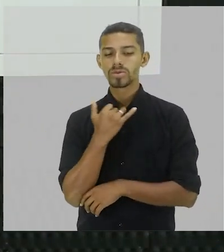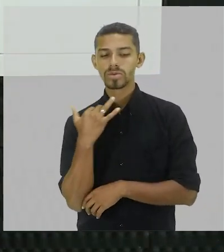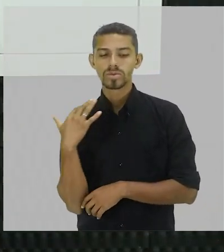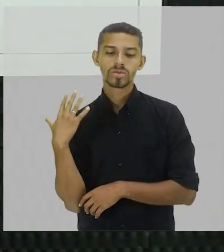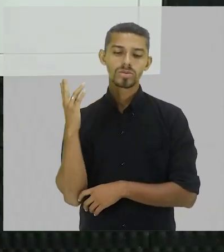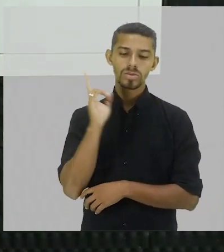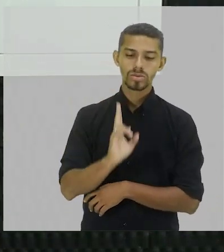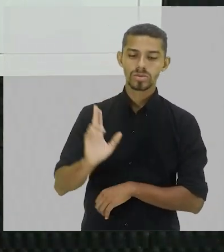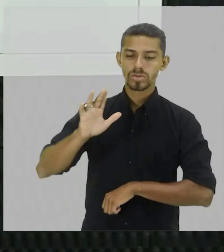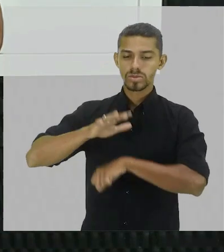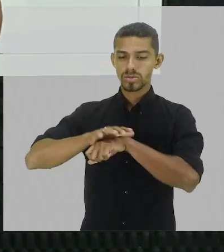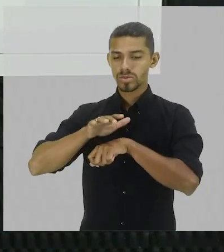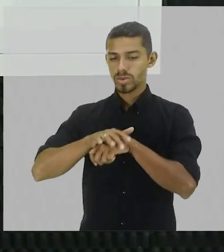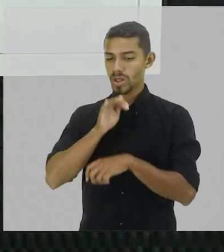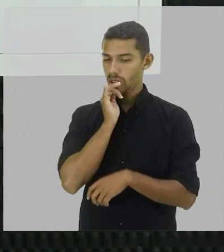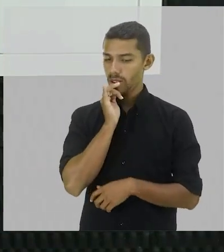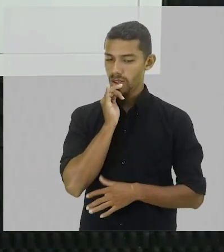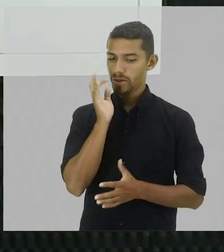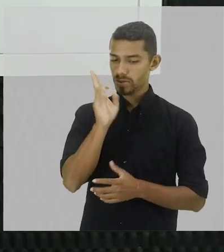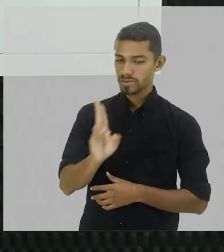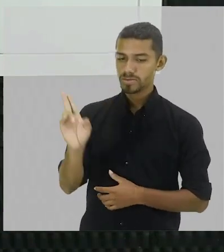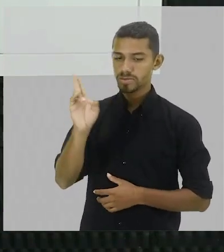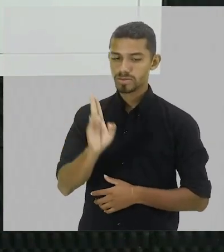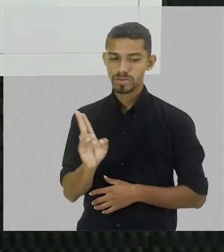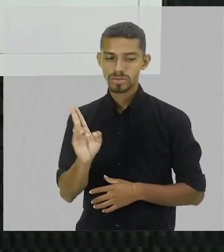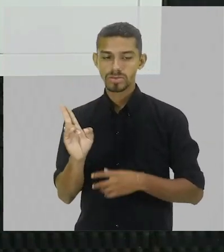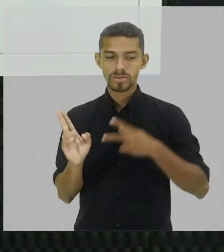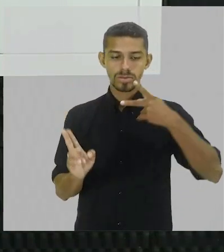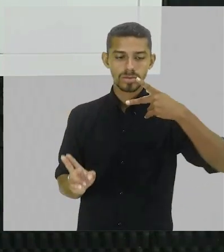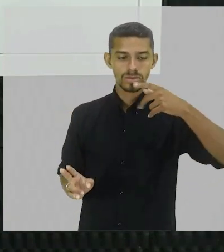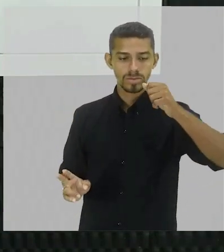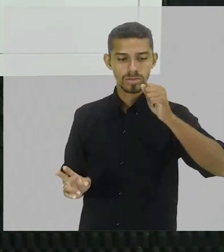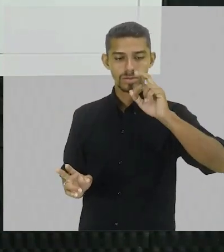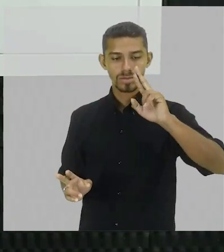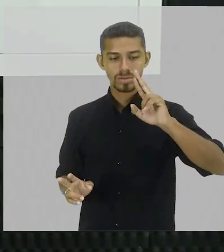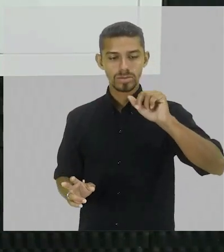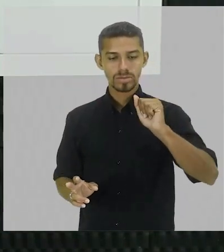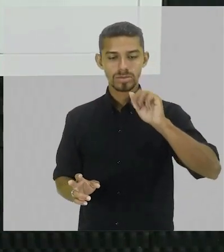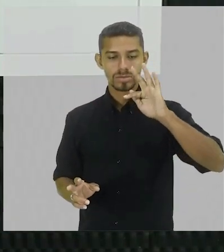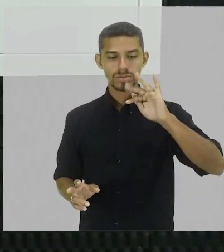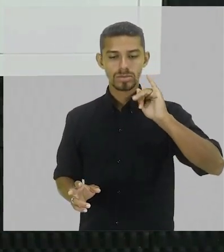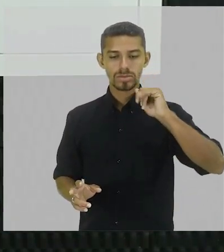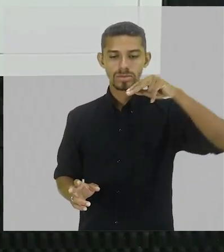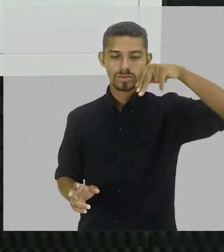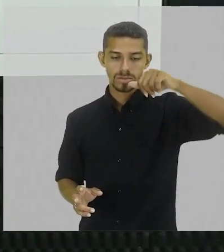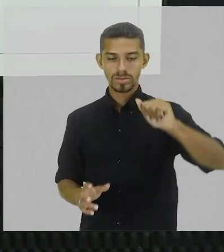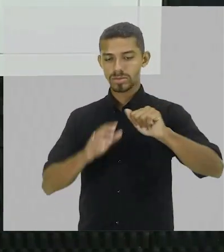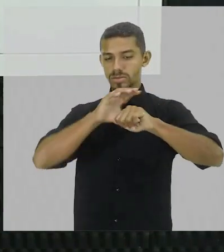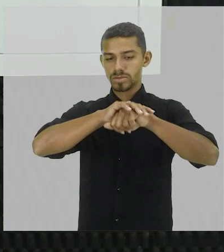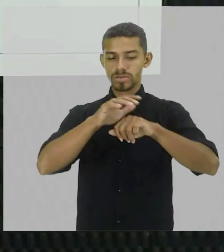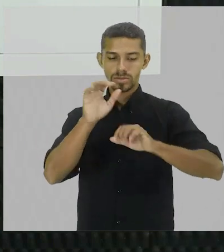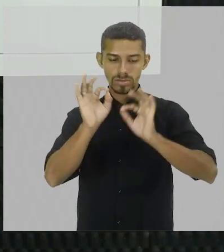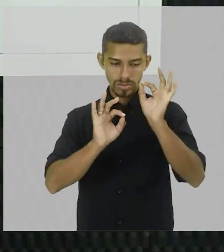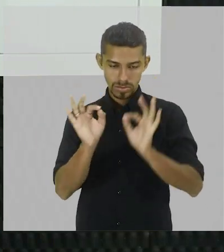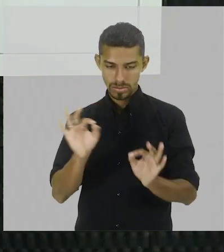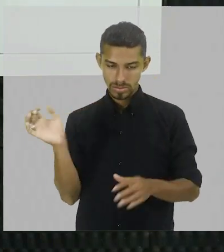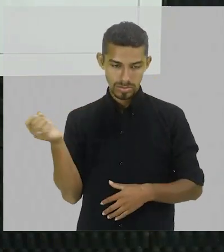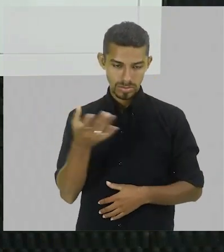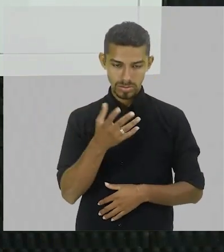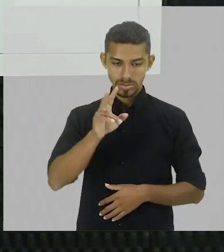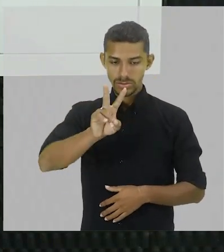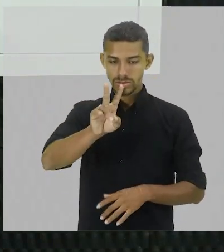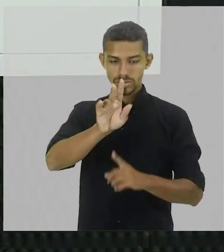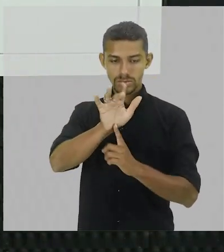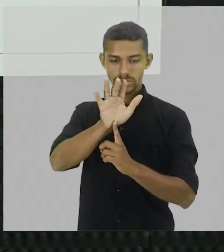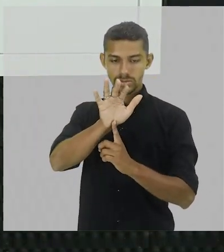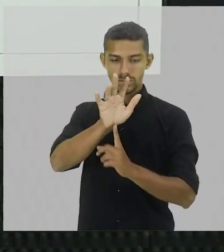usar, se ele fizer isso, quanto é que ele vai usar de parafina para fabricar essa nova vela. Então, turma, qual